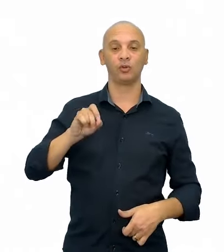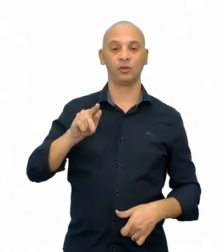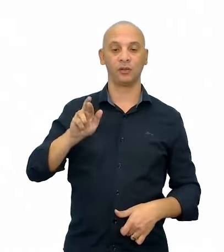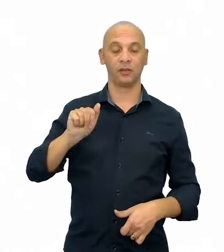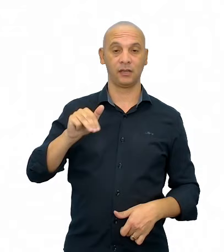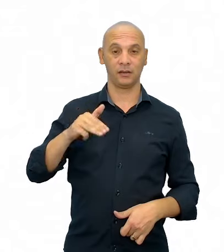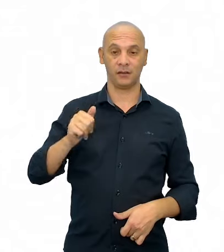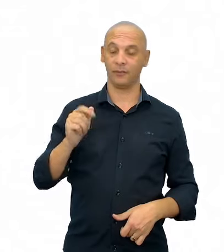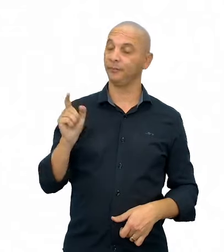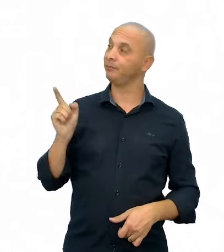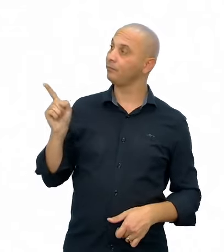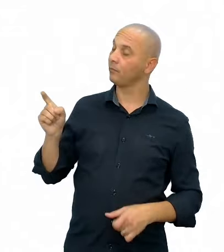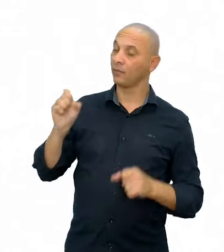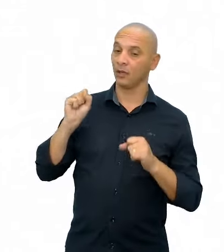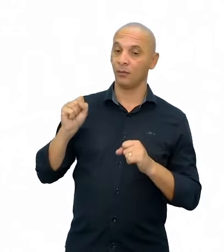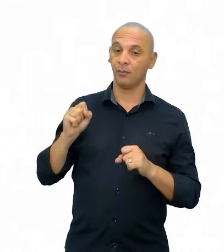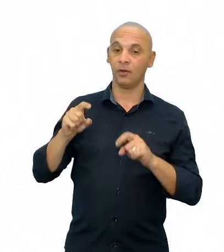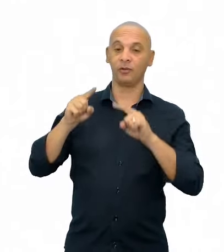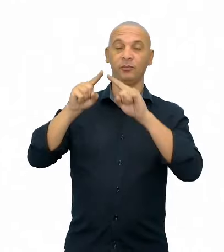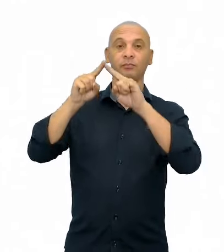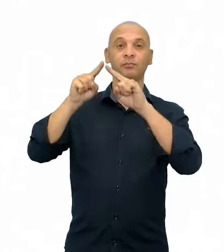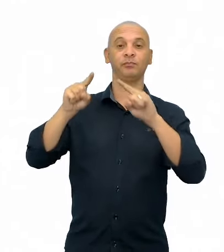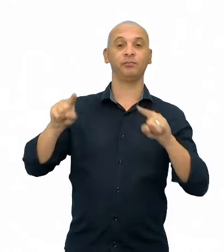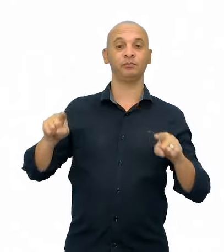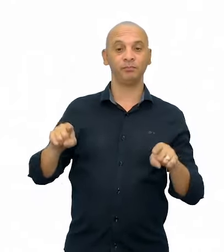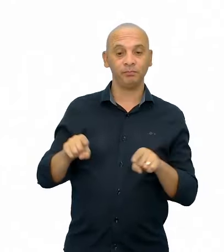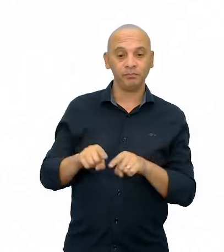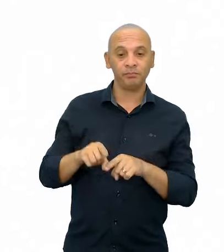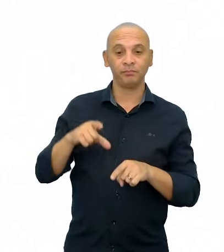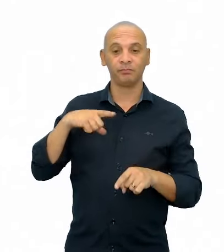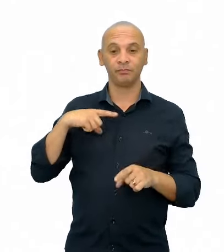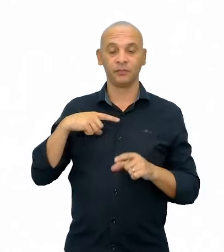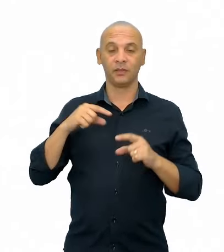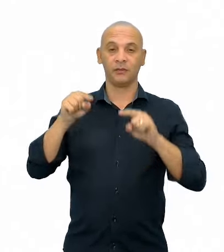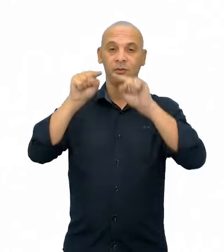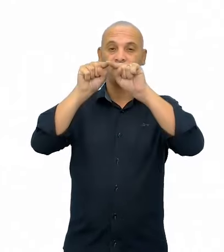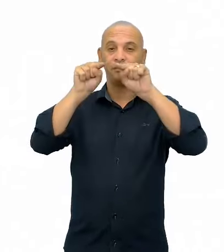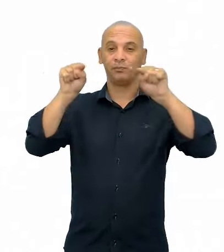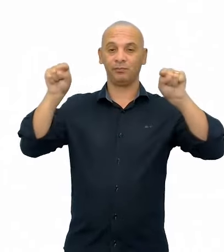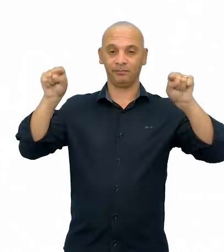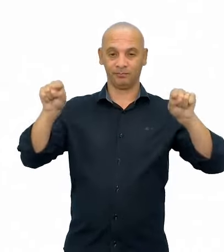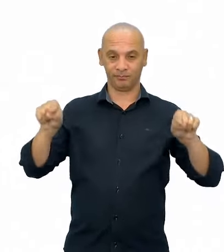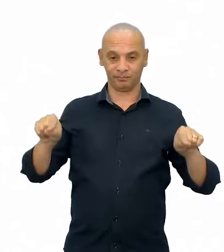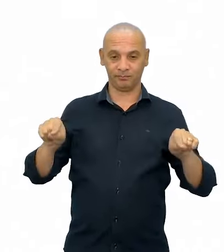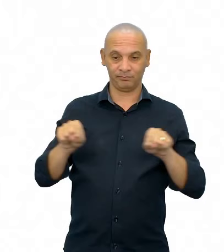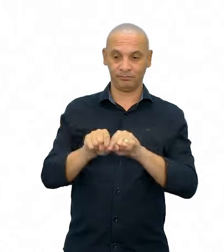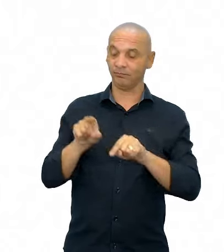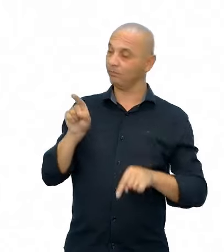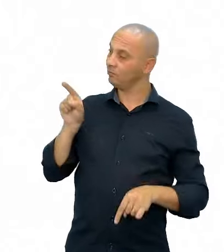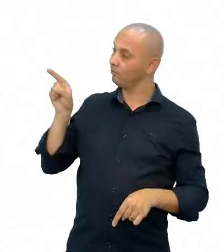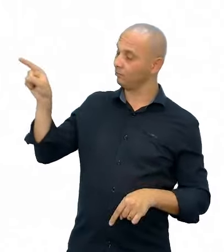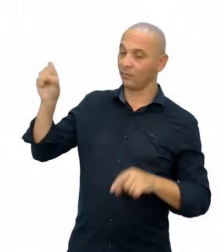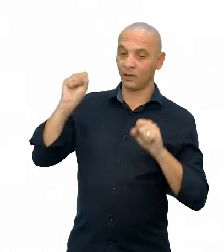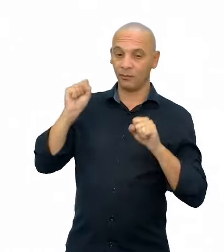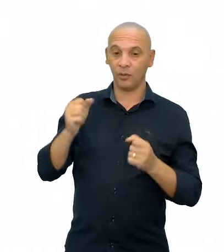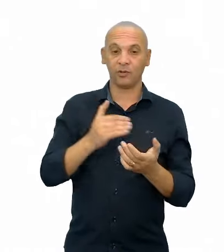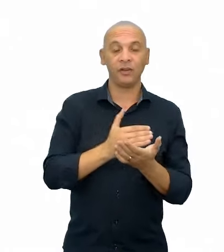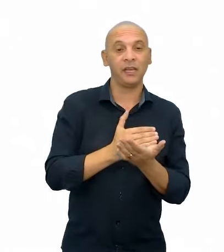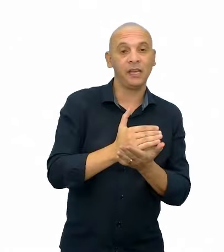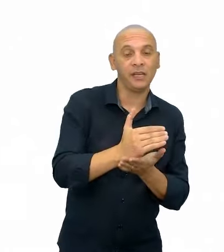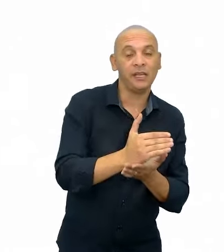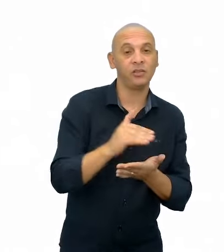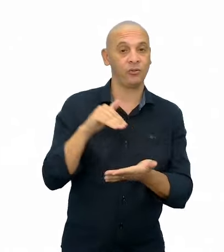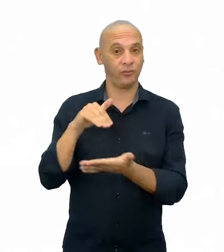para eles que esse retângulo de cantos arredondados representa os pontos iniciais e finais